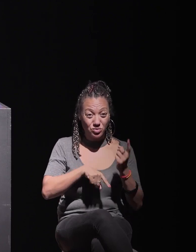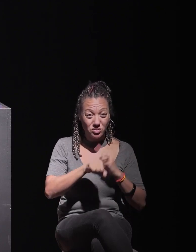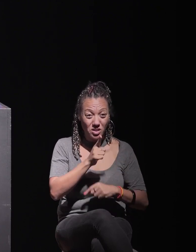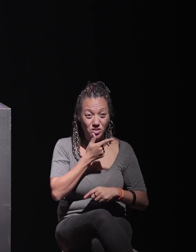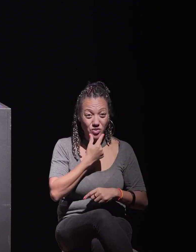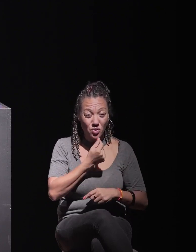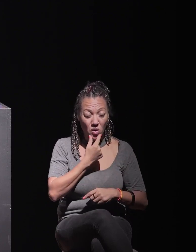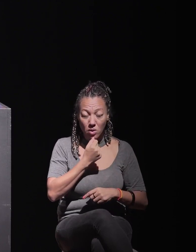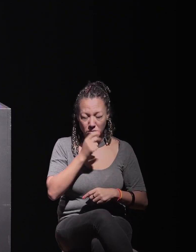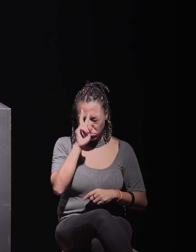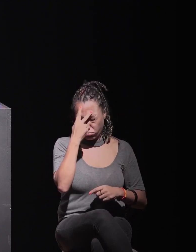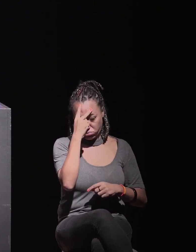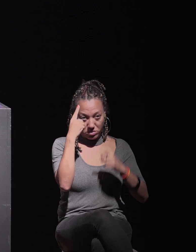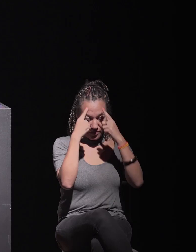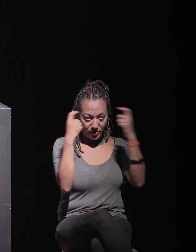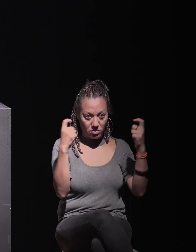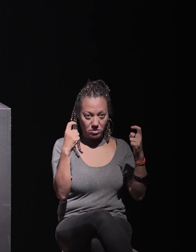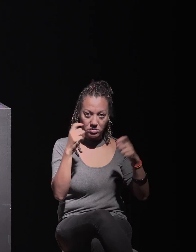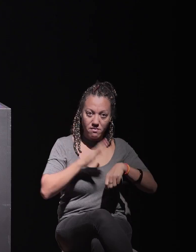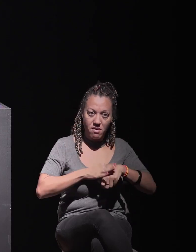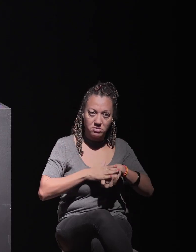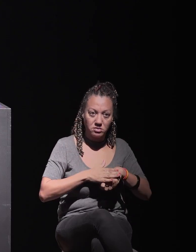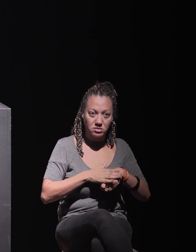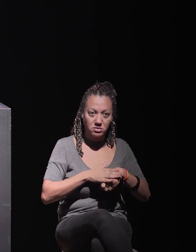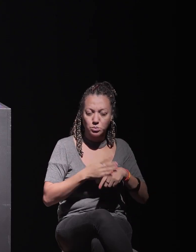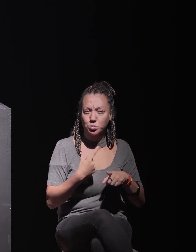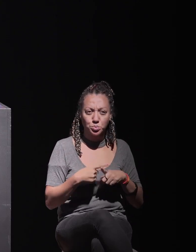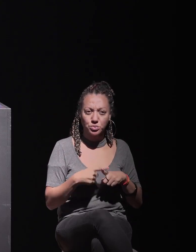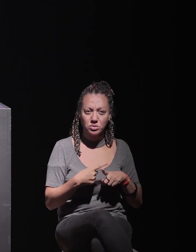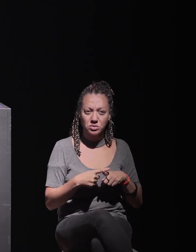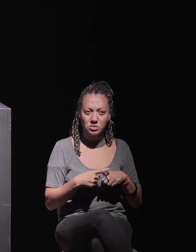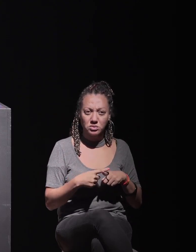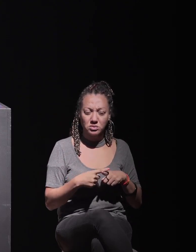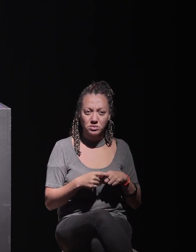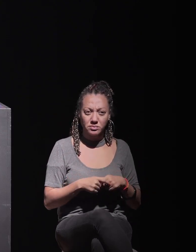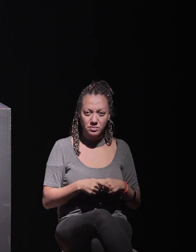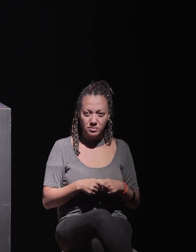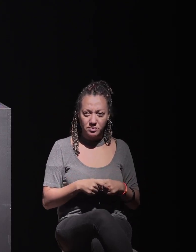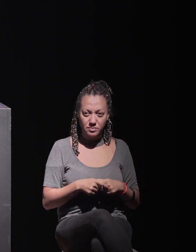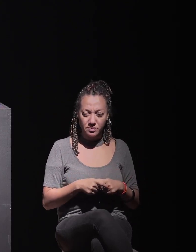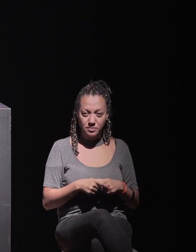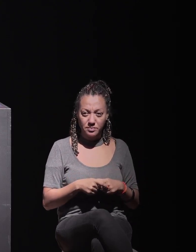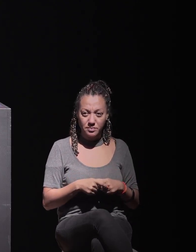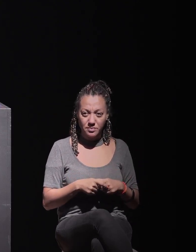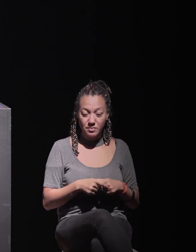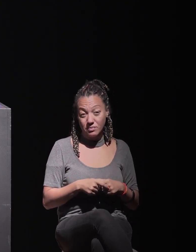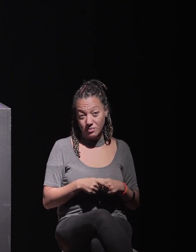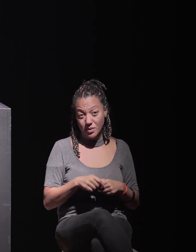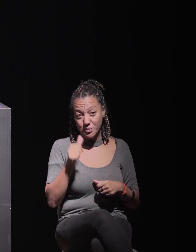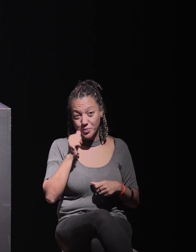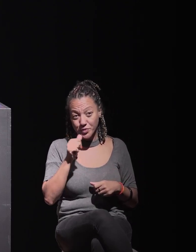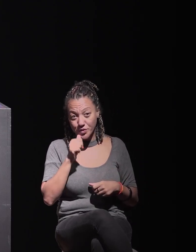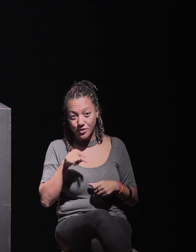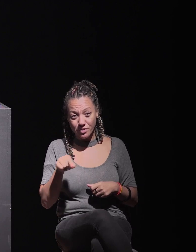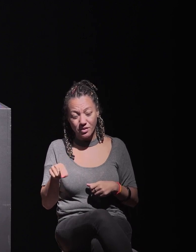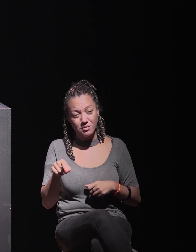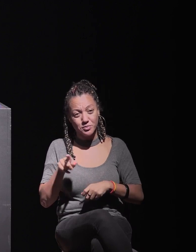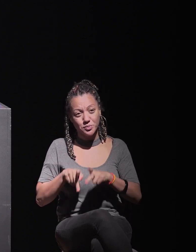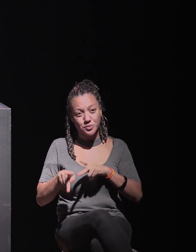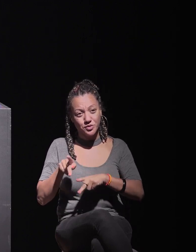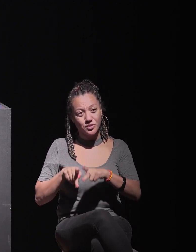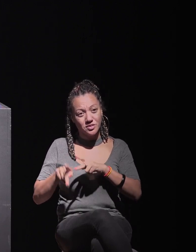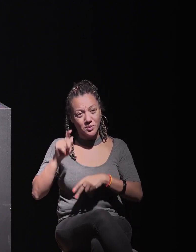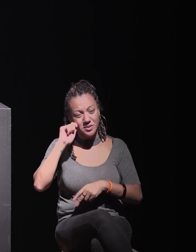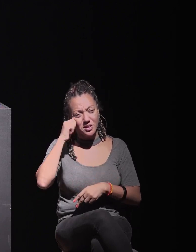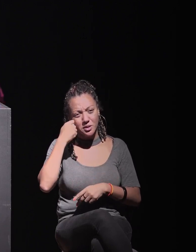por meio da violência. Né? E por que isso não acontece com as mulheres, com a